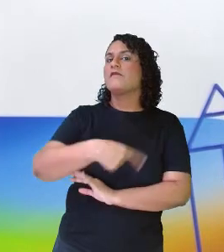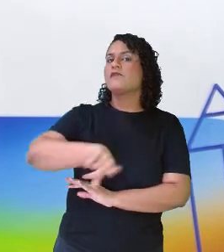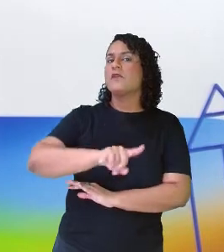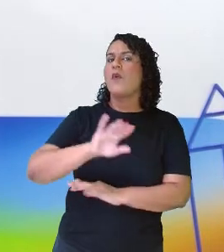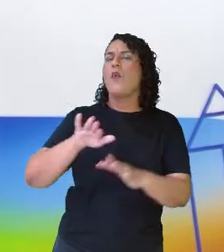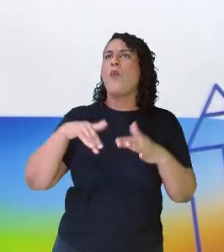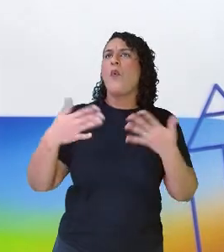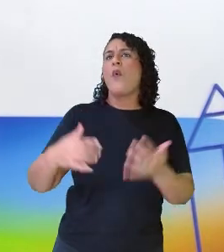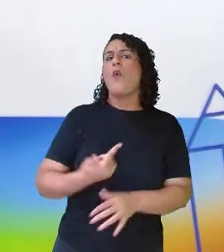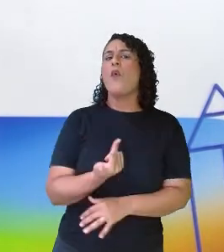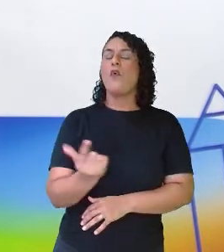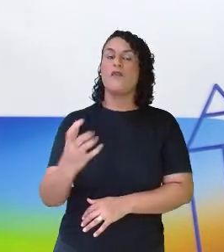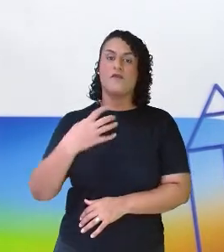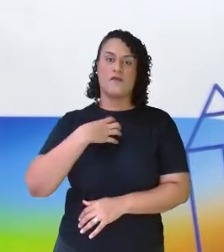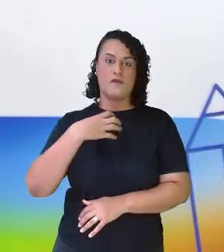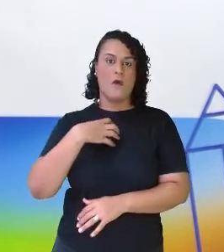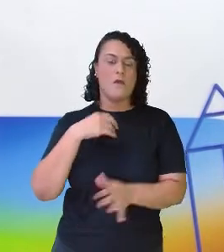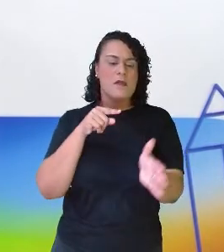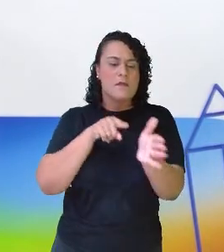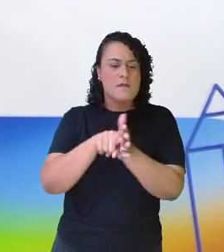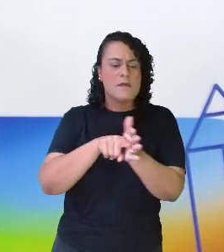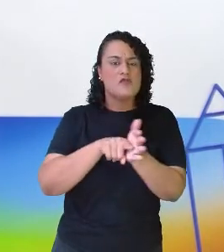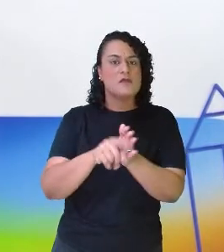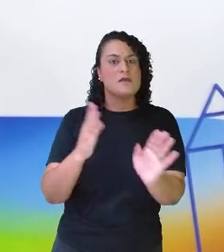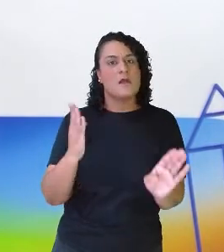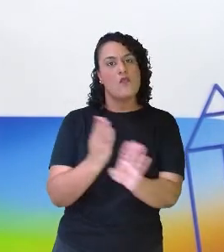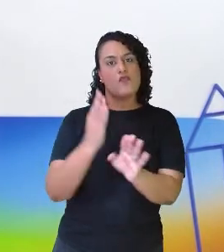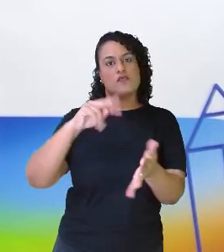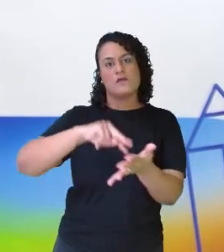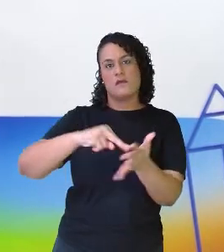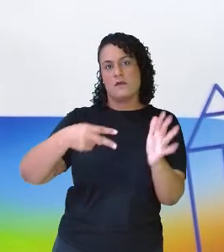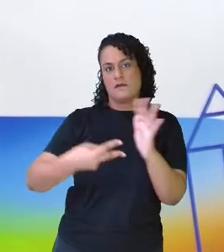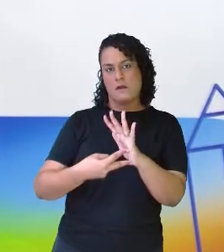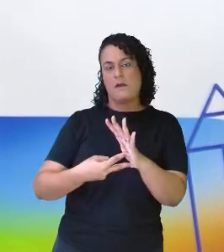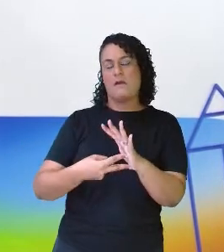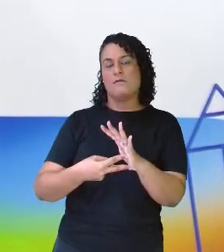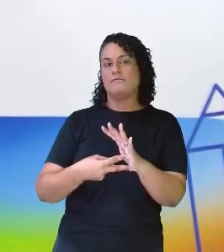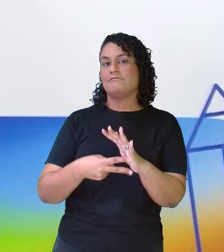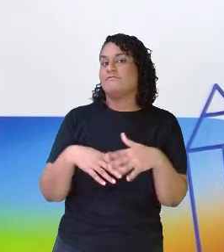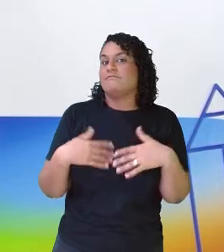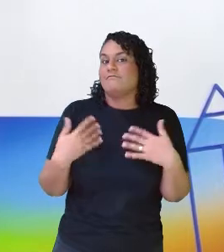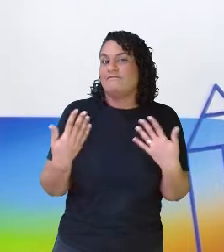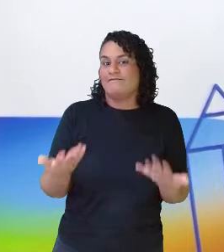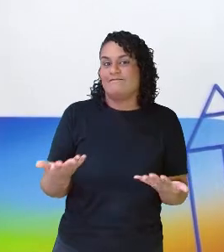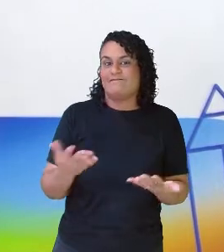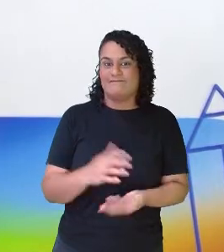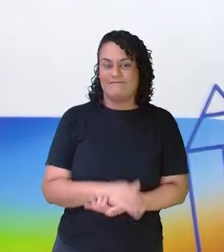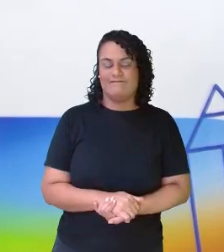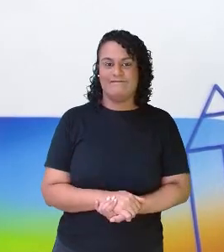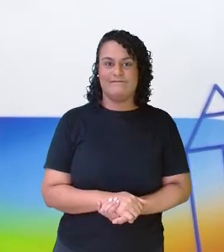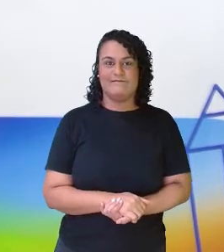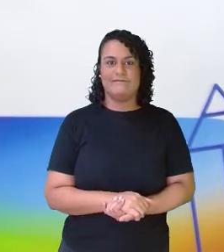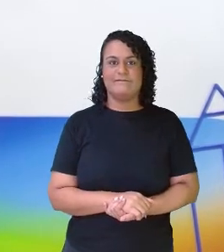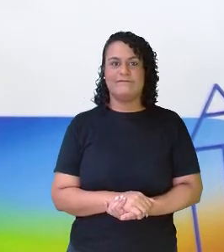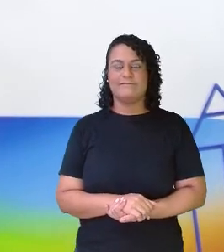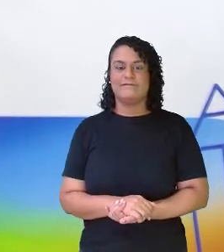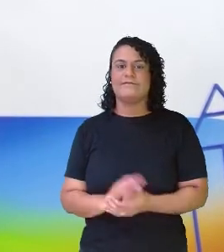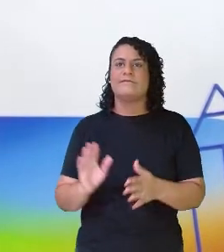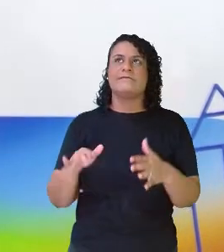essas outras fontes de pesquisa que vocês estão pensando aí, que vocês podem me dizer? Qual seria o